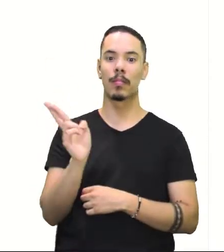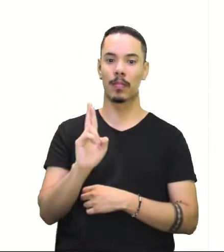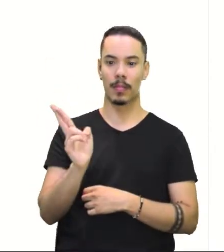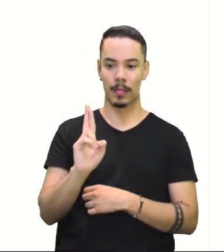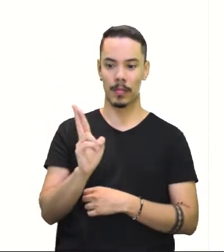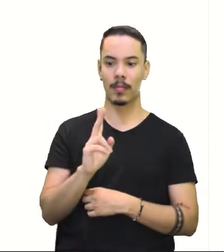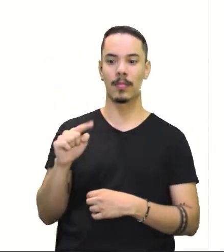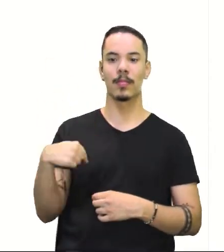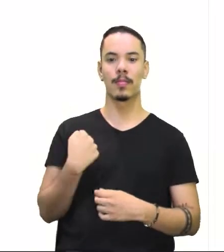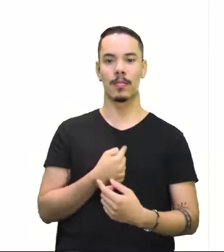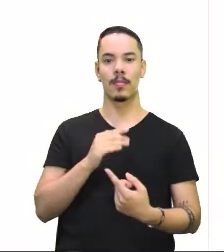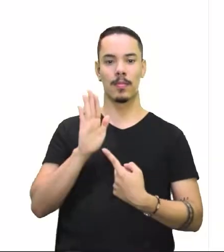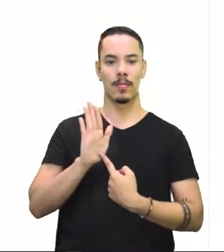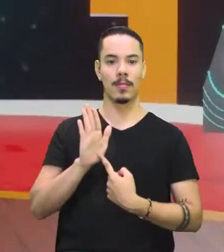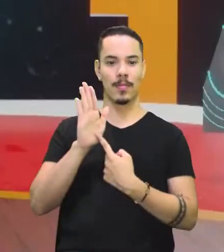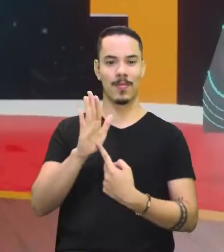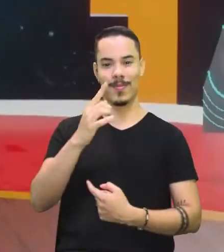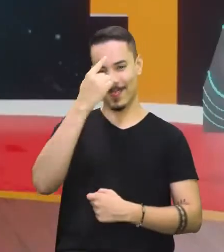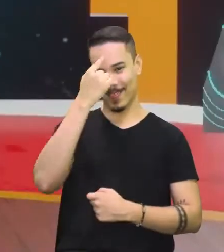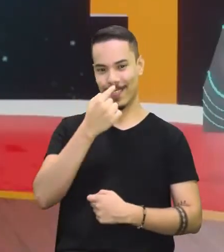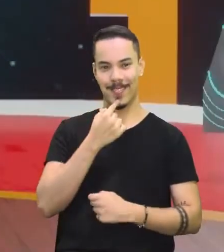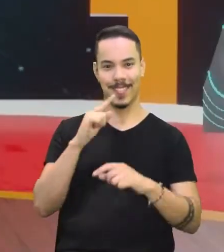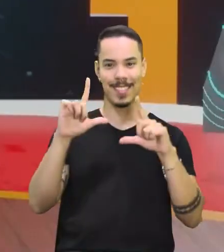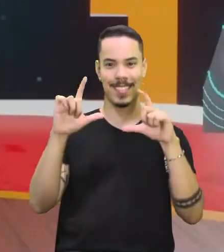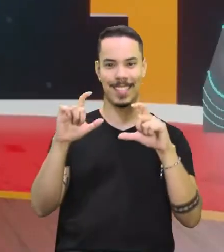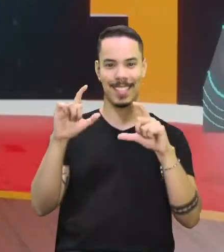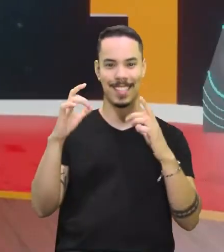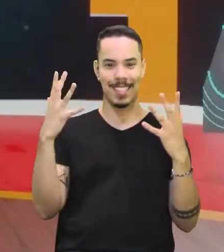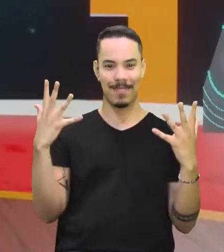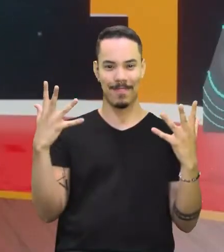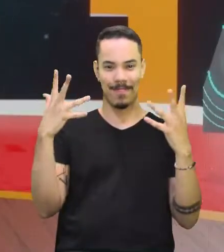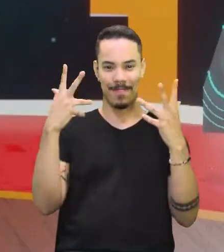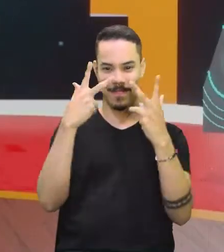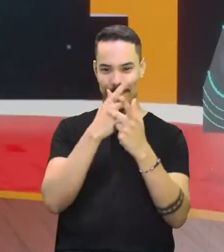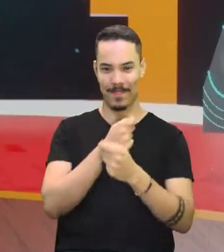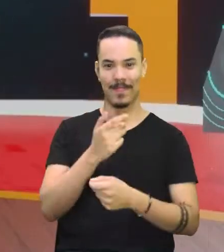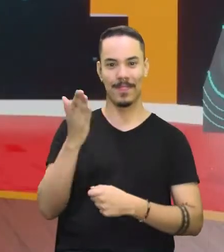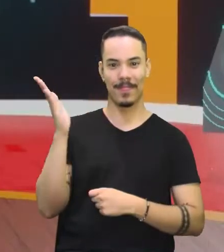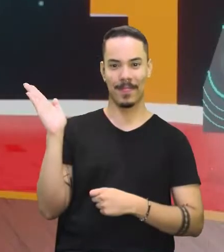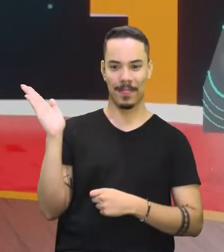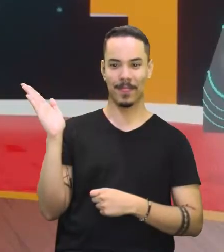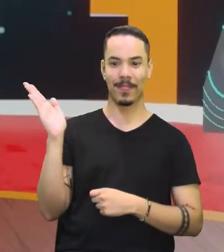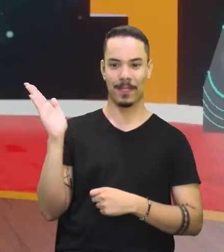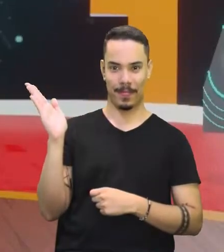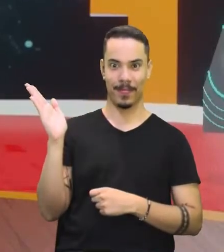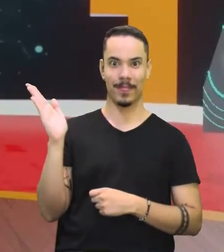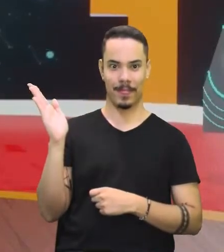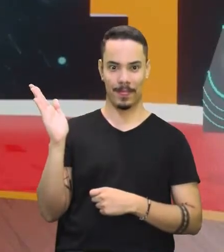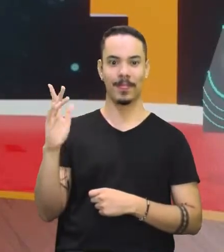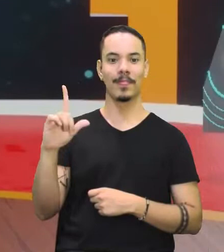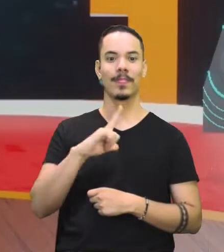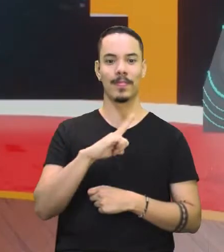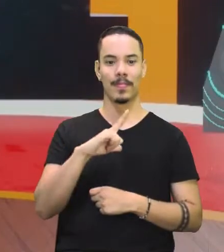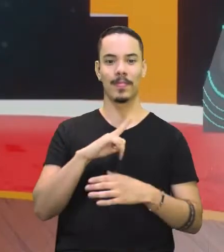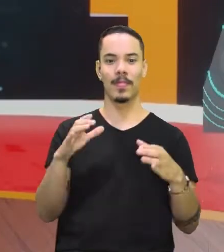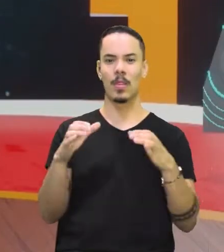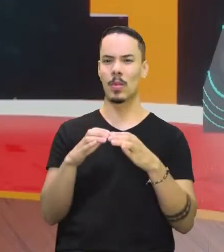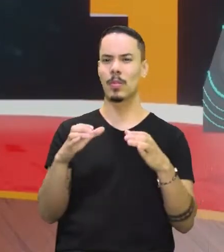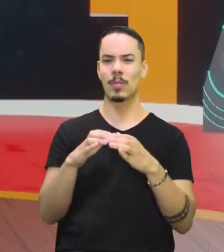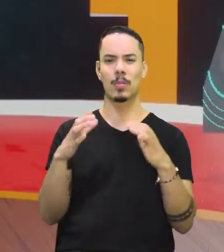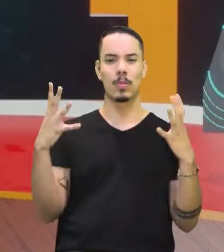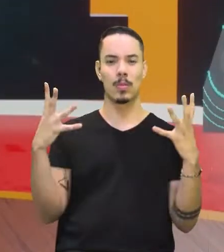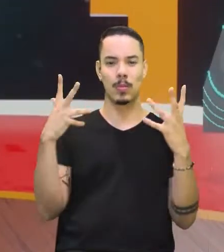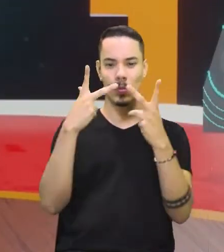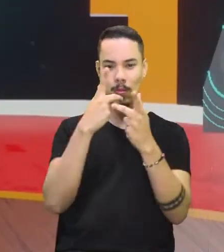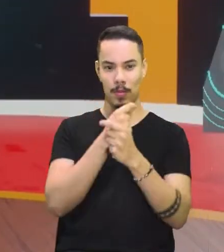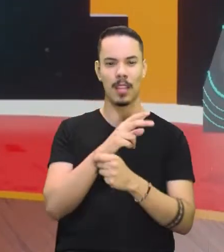aqui mostrar foto dos nossos meninos lindos. Olha aí que legal, né? E a gente tem uma turma linda hoje. Ó, a galera